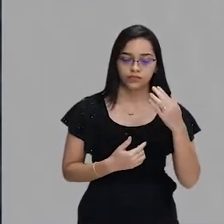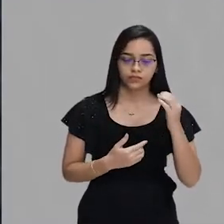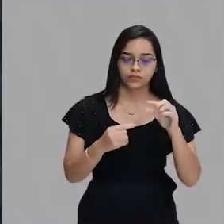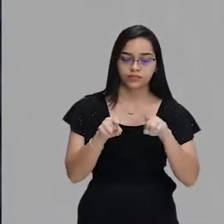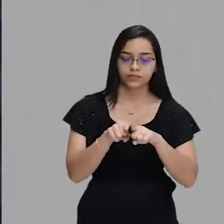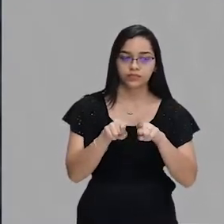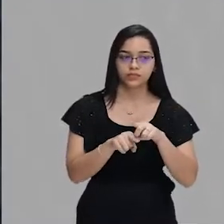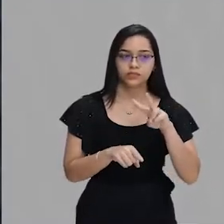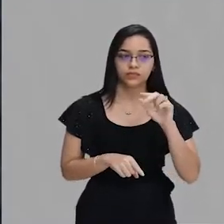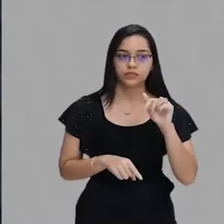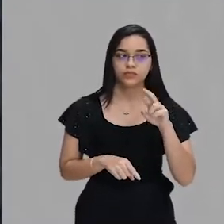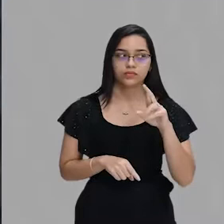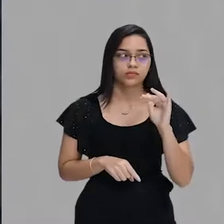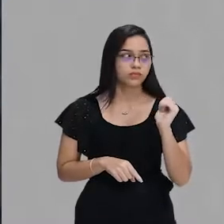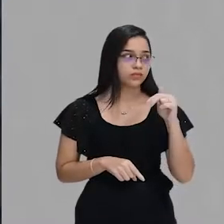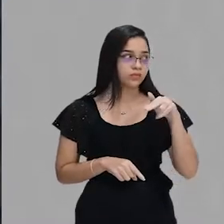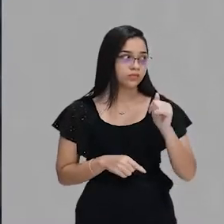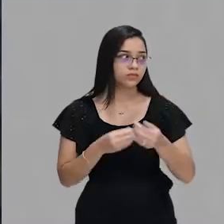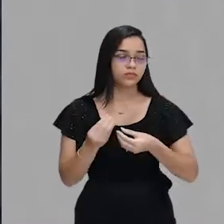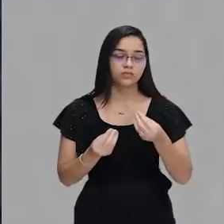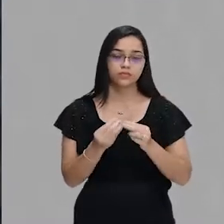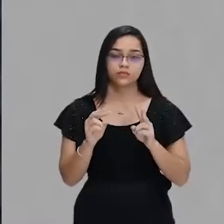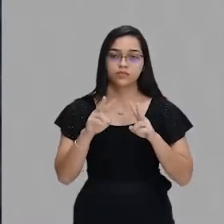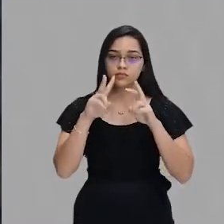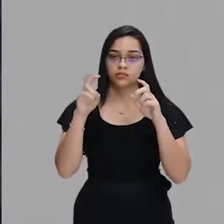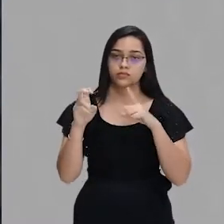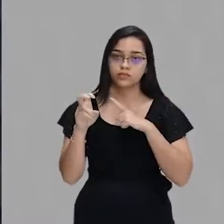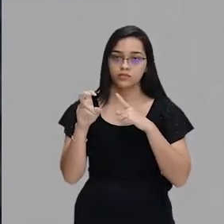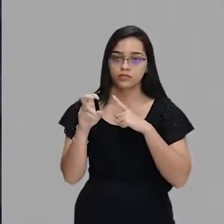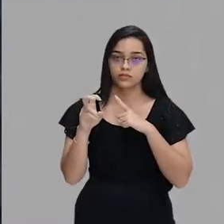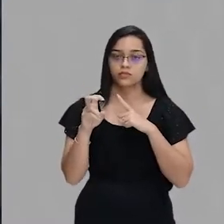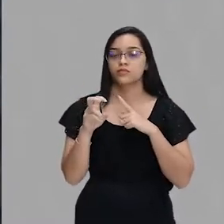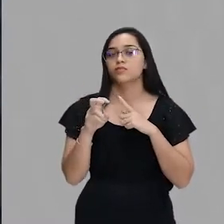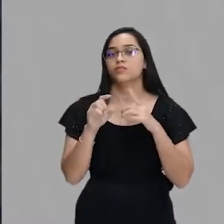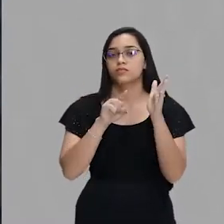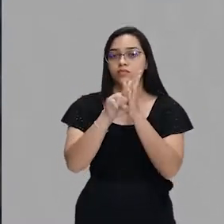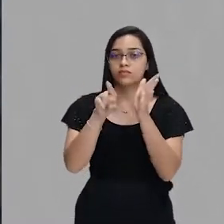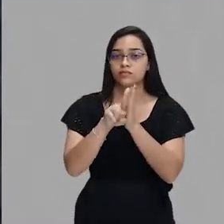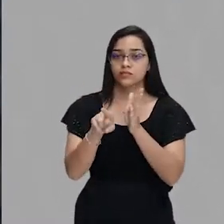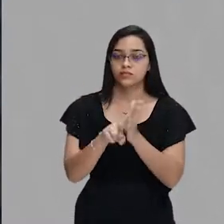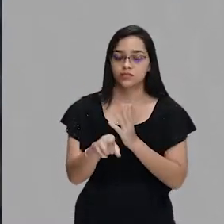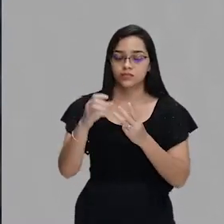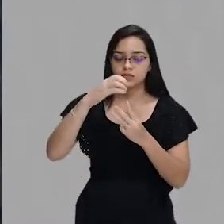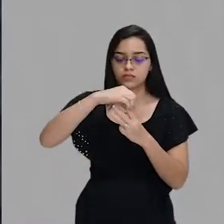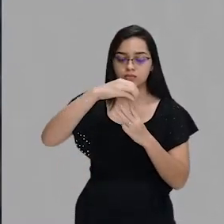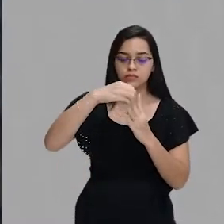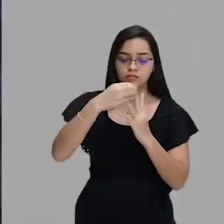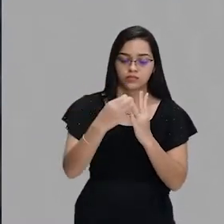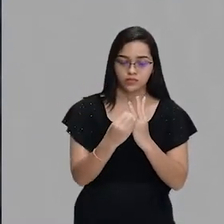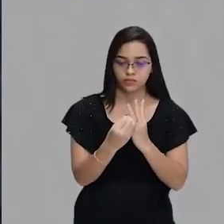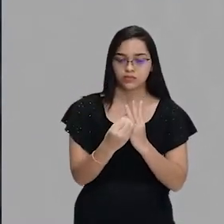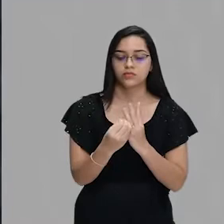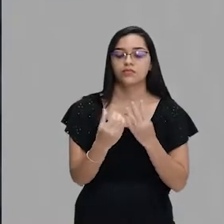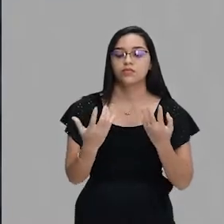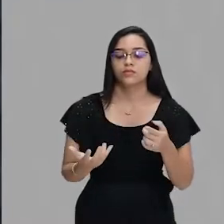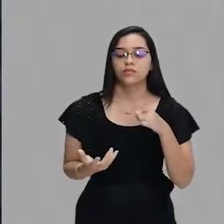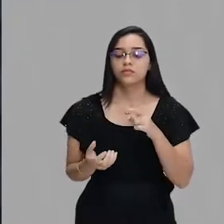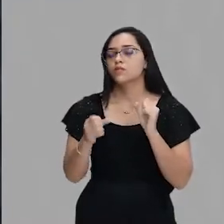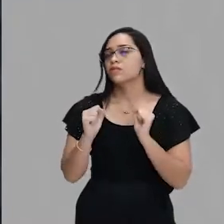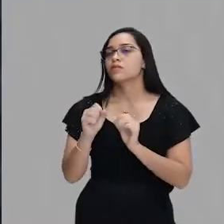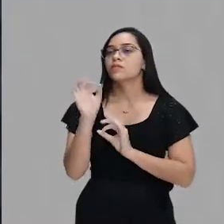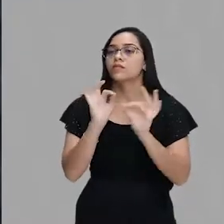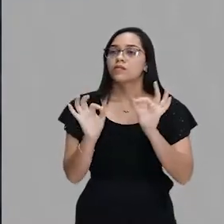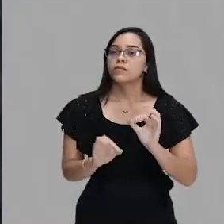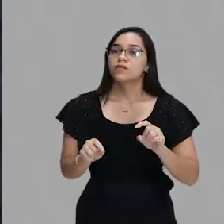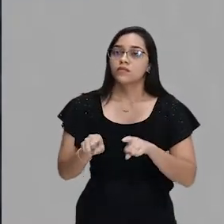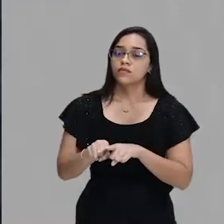variância. Tá? Então vamos ver como é que esse assunto ele é abordado nas questões do Enem, para que você se prepare